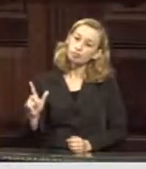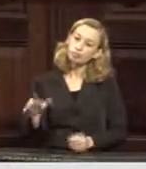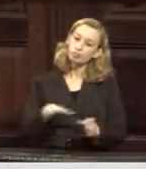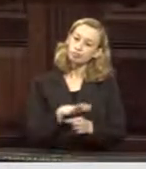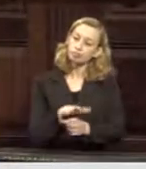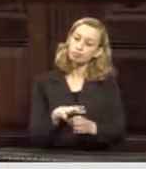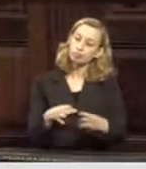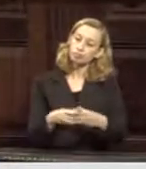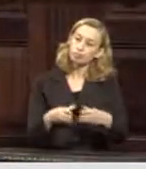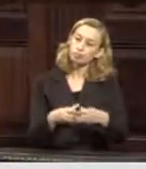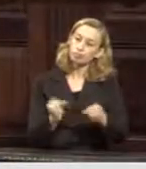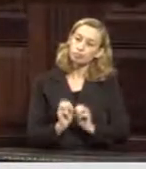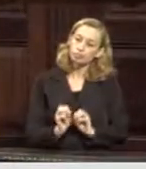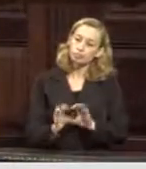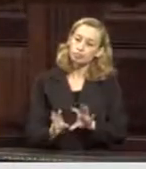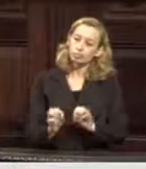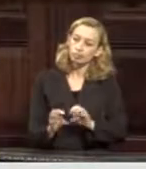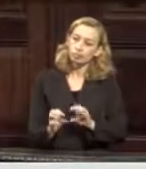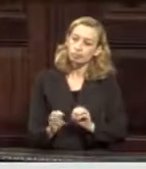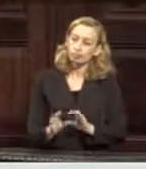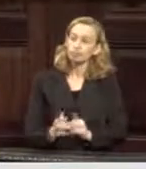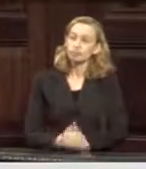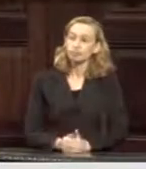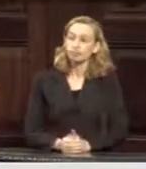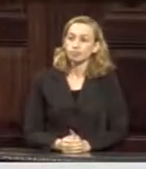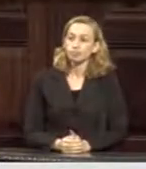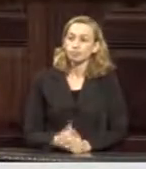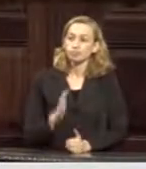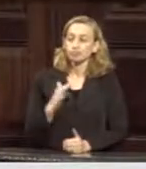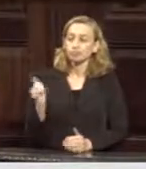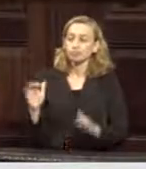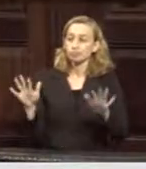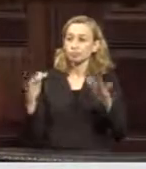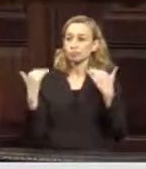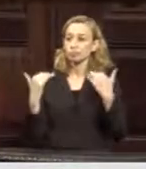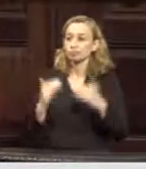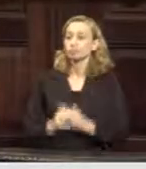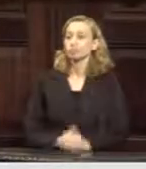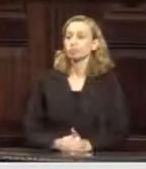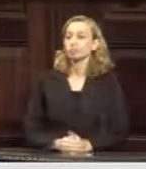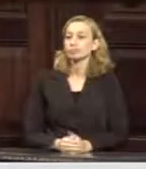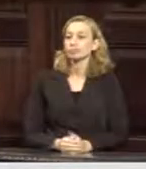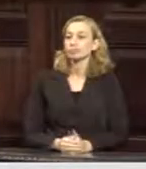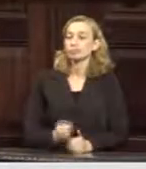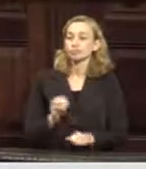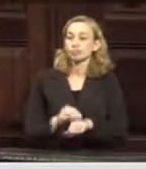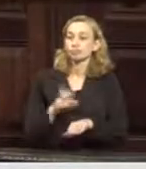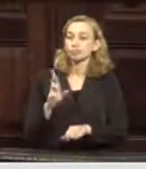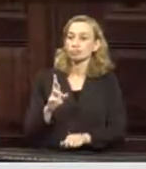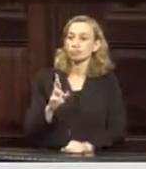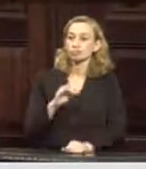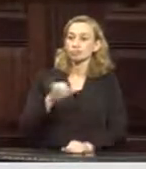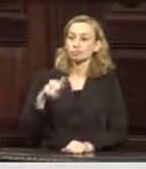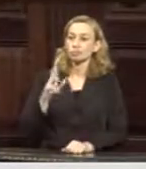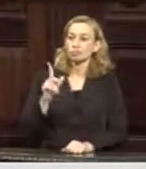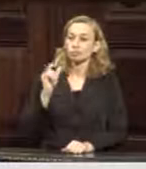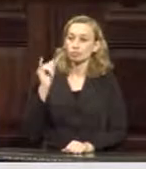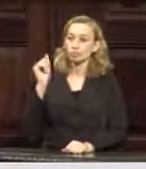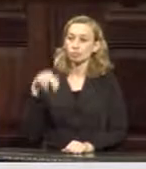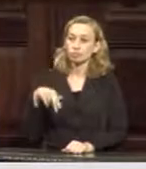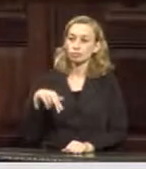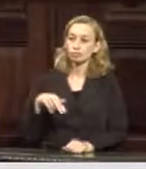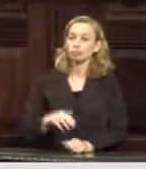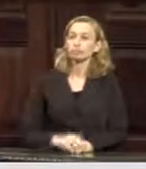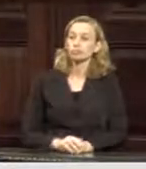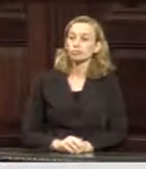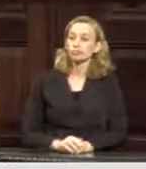assessoria técnica da Comissão de Educação, chama muita atenção, doutor Julianelli, deputada Marta Rocha, no debate que fizemos hoje na